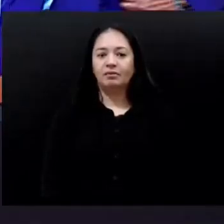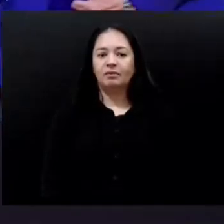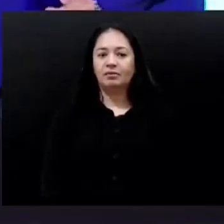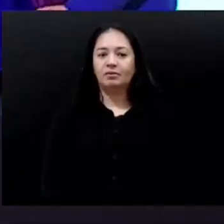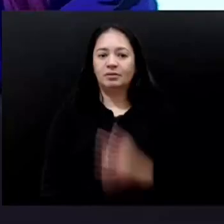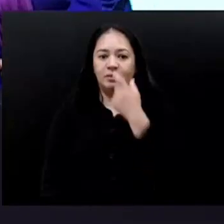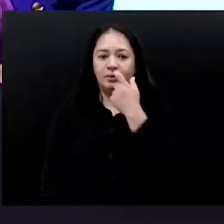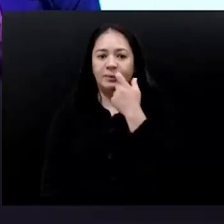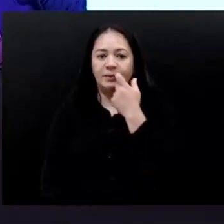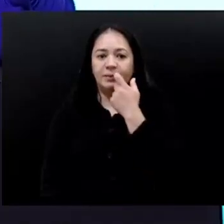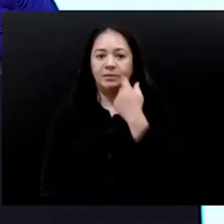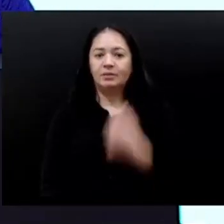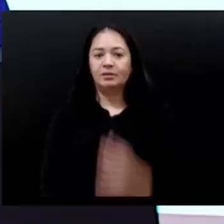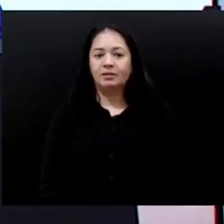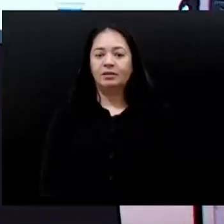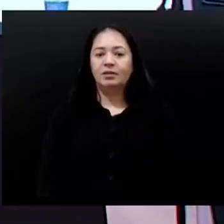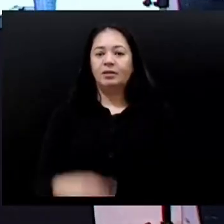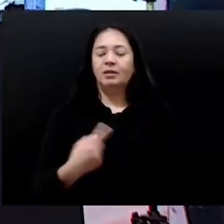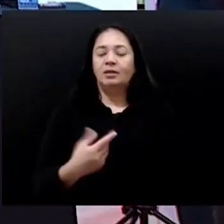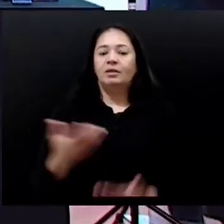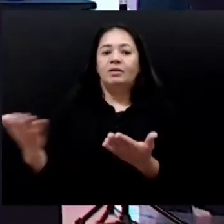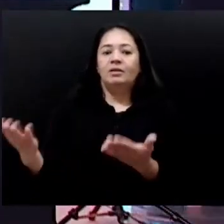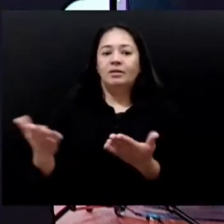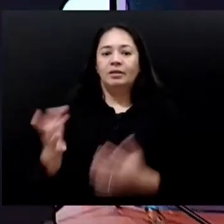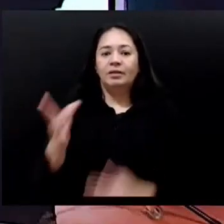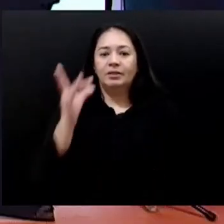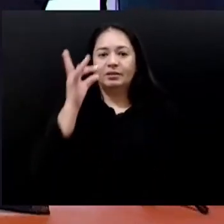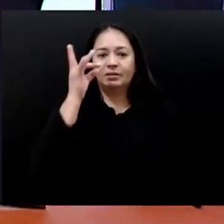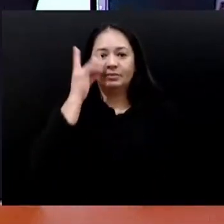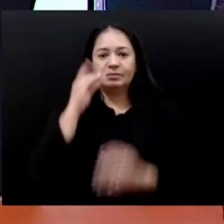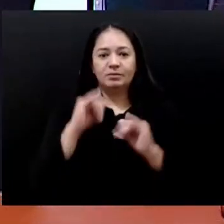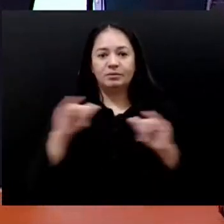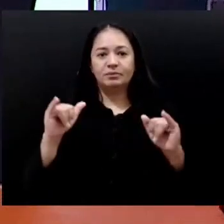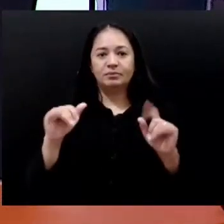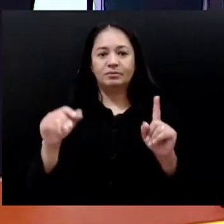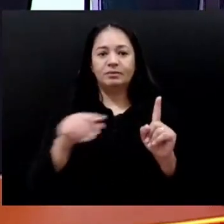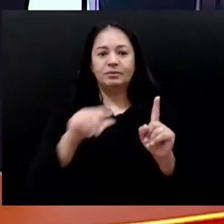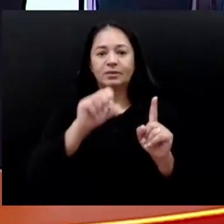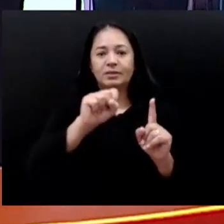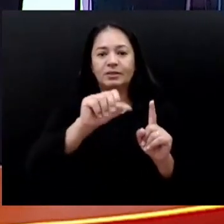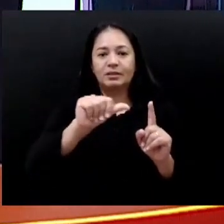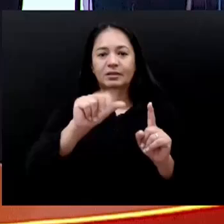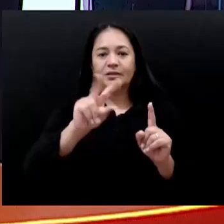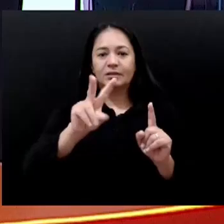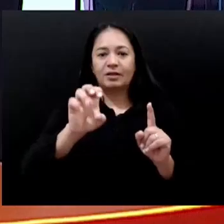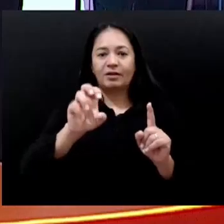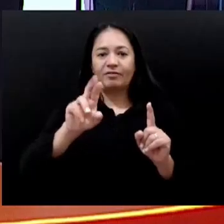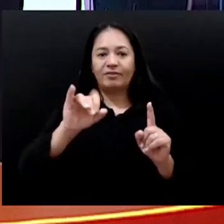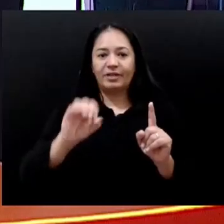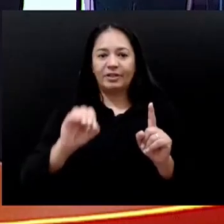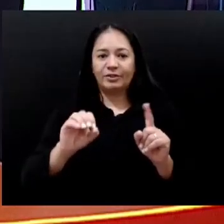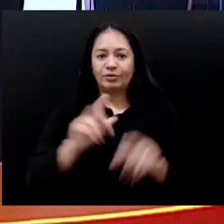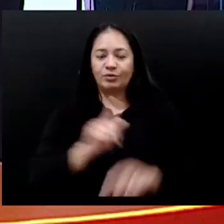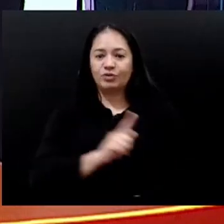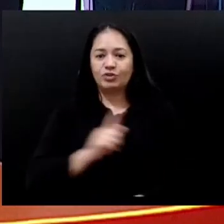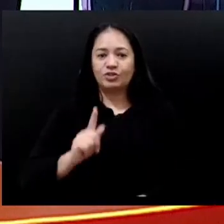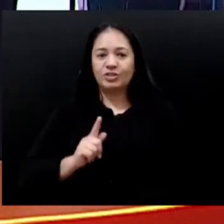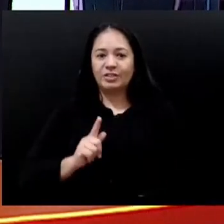Nós gostaríamos de registrar a presença do Sr. Savério Marino, que é gerente do Polo Tecnológico de Campinas.